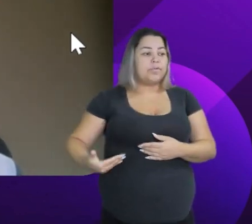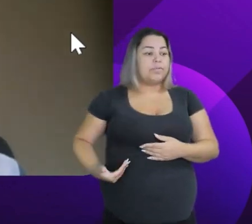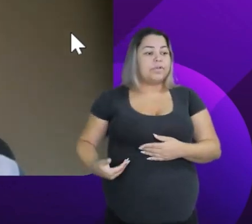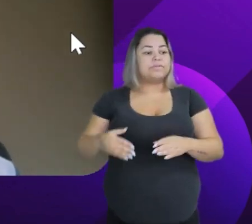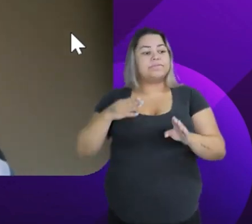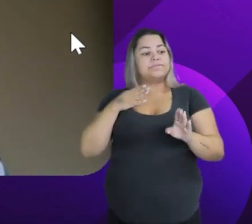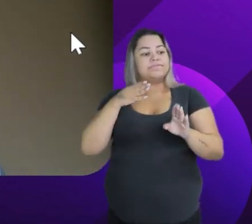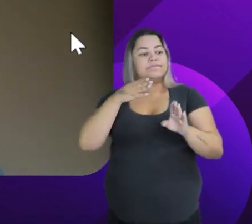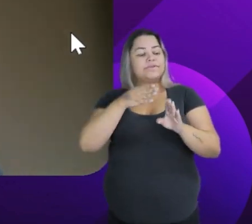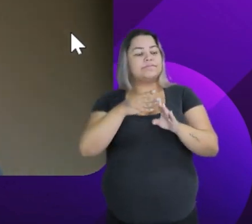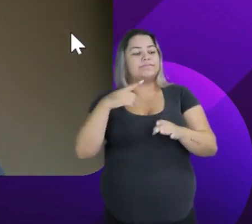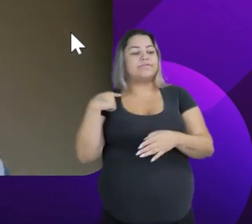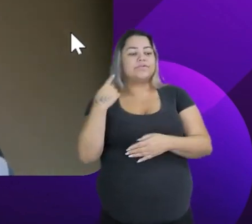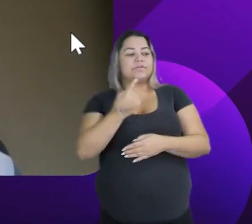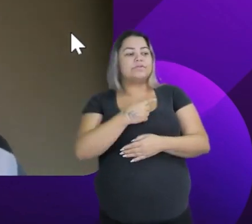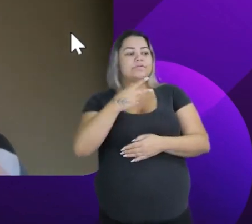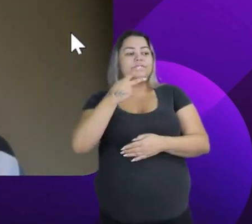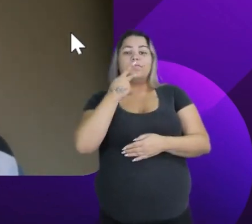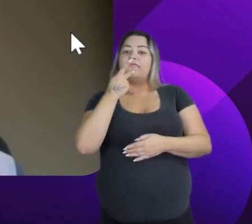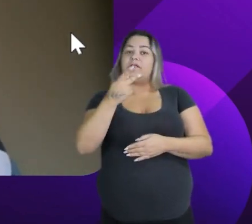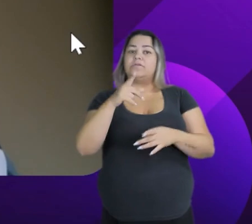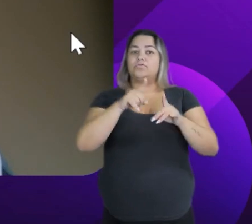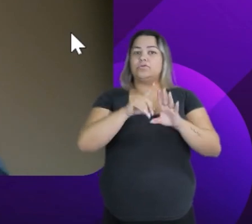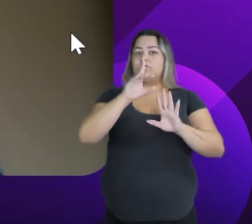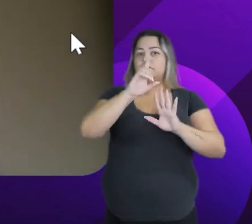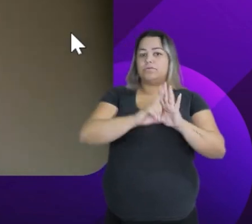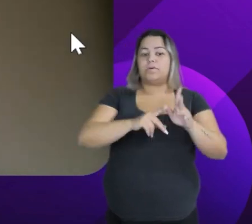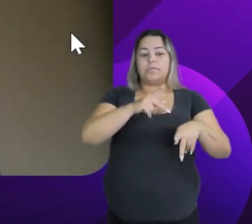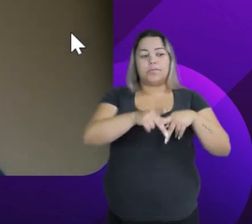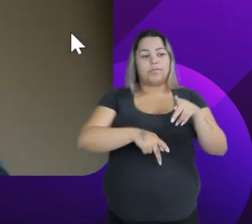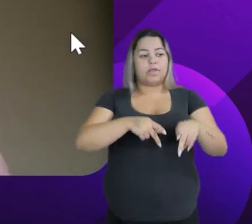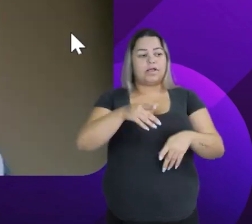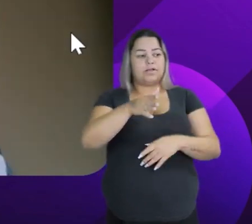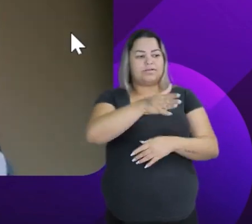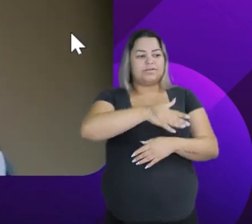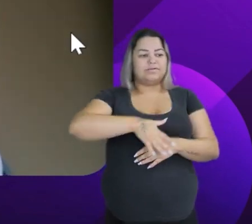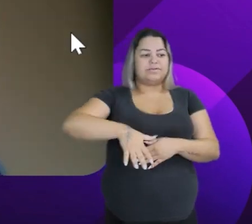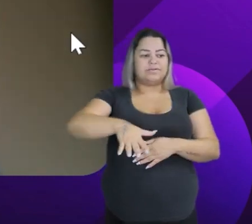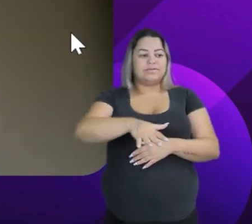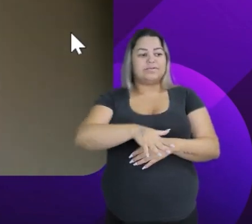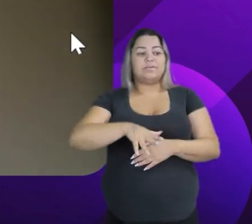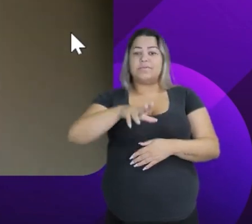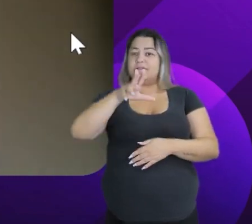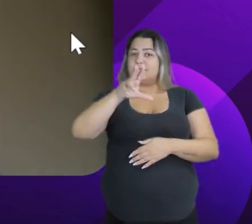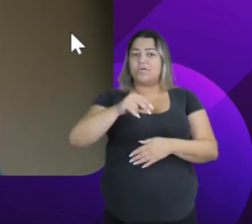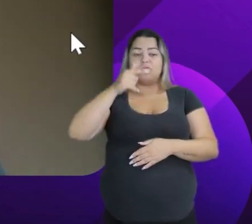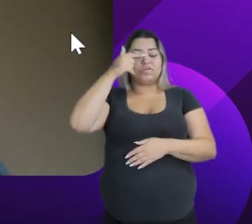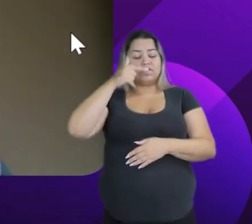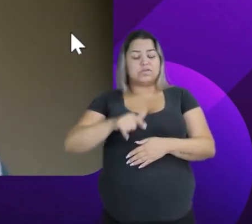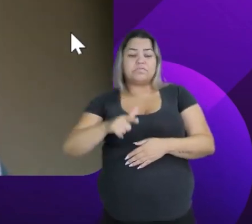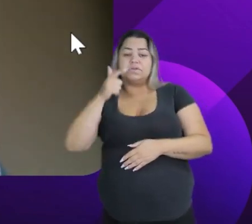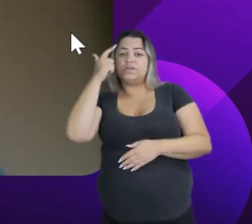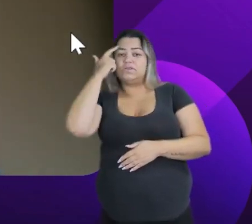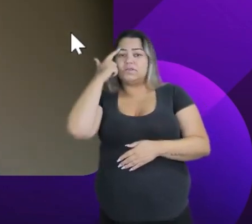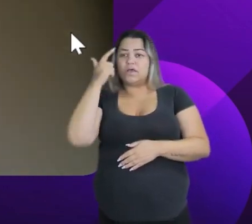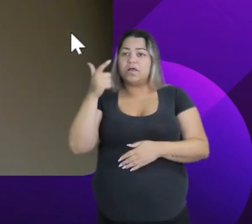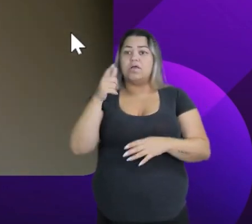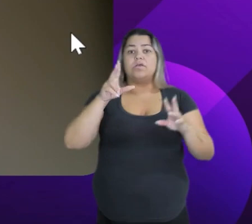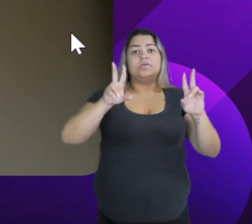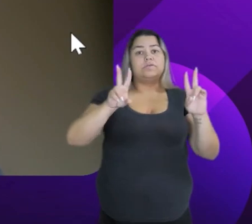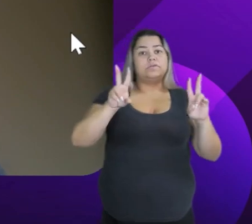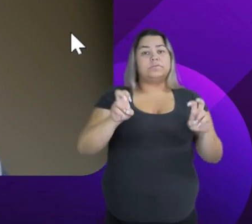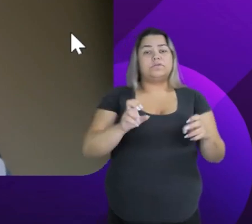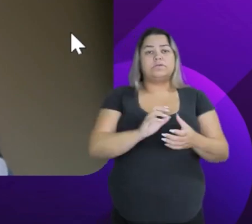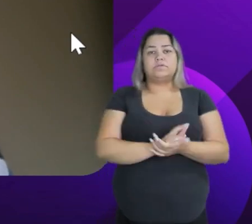principalmente nessas que a gente está falando de direitos para a população, que muitas vezes nem sequer conseguiu pensar sobre esses assuntos,